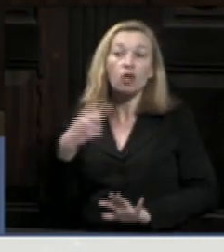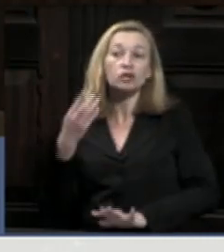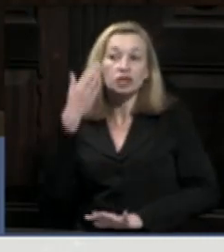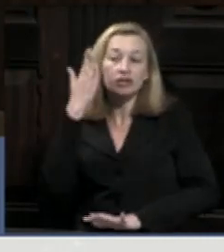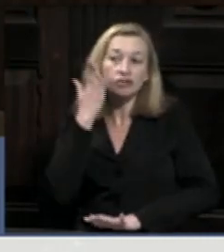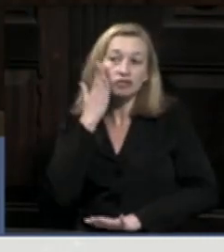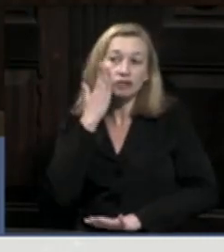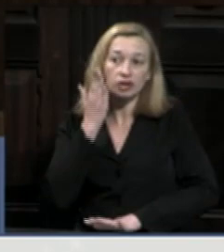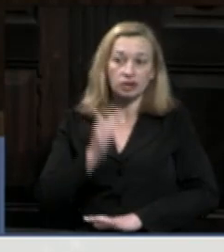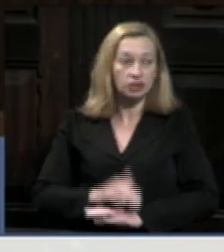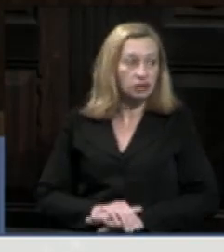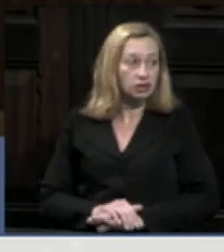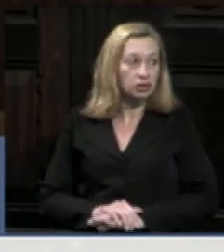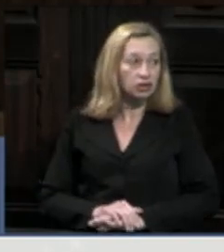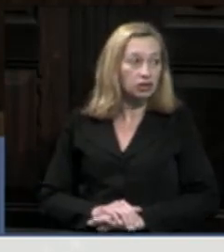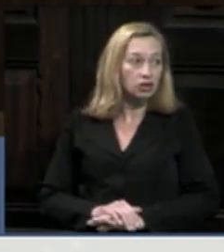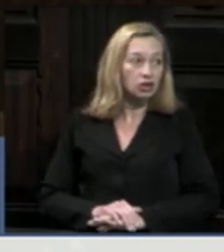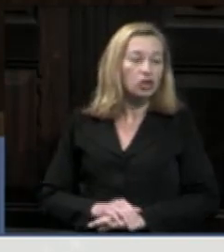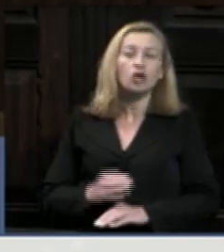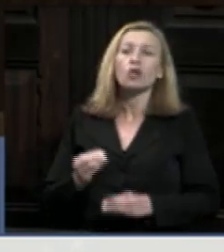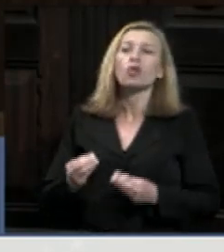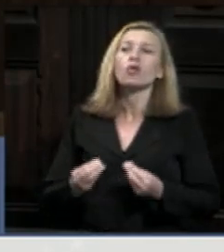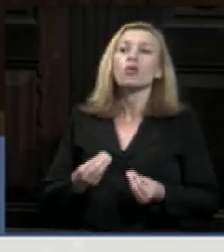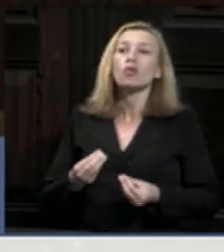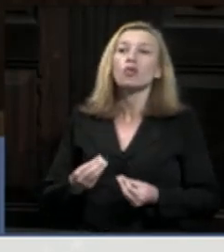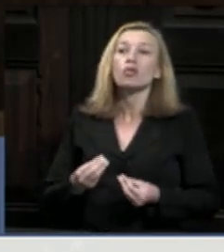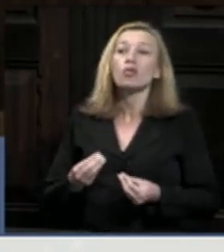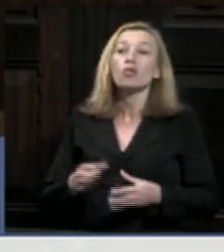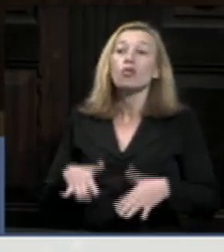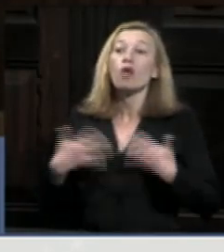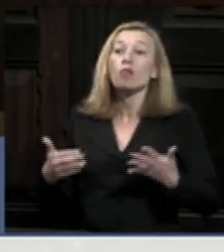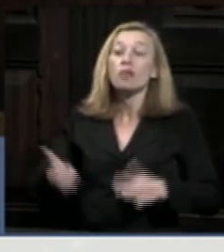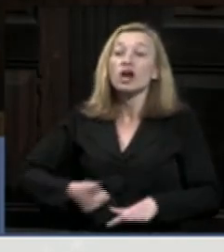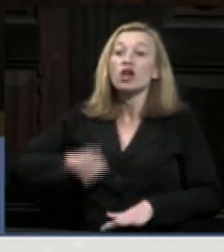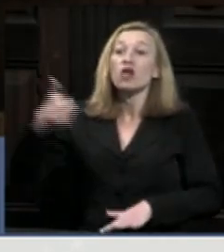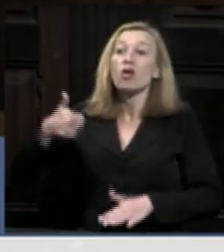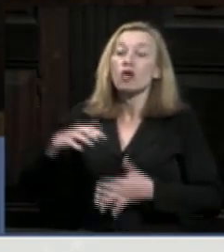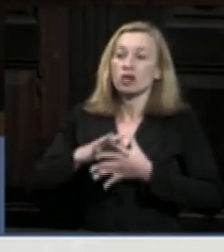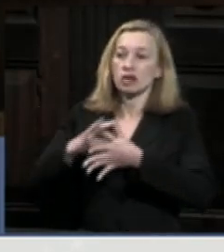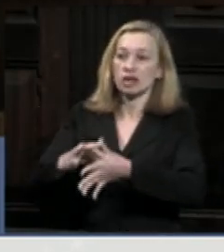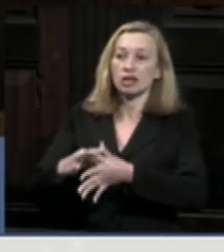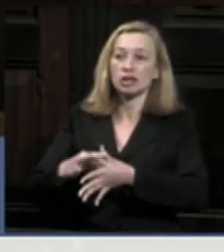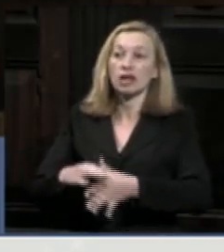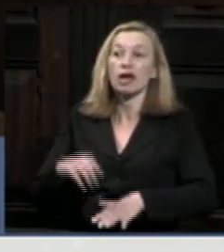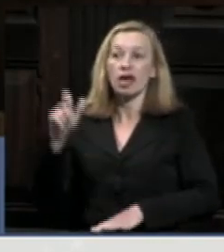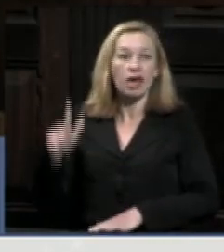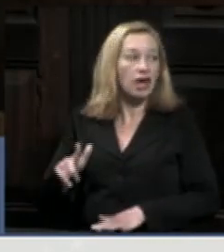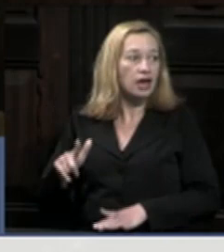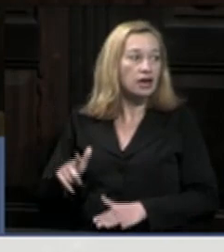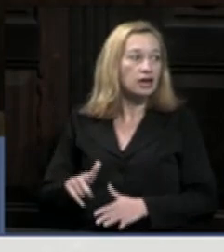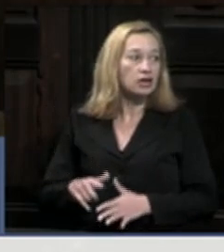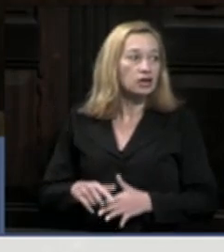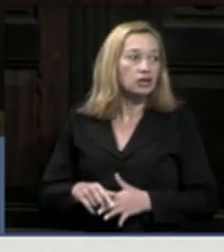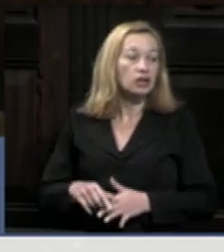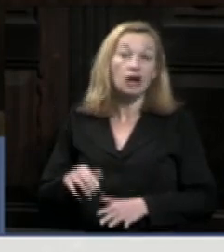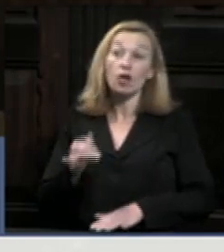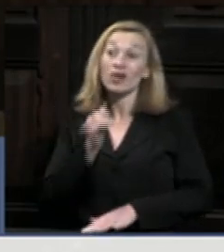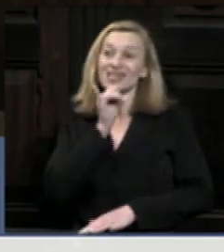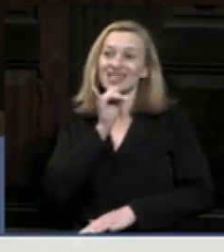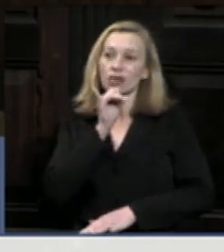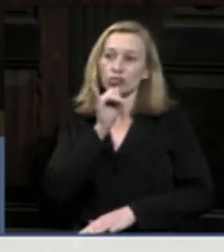mandela qual o melhor tipo de liderança a melhor liderança é aquela que é pelo exemplo